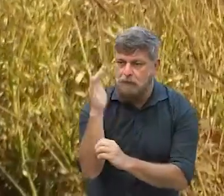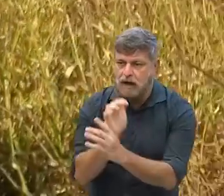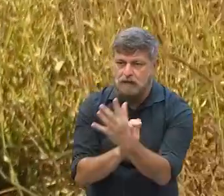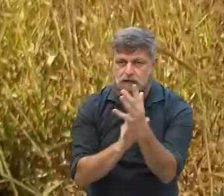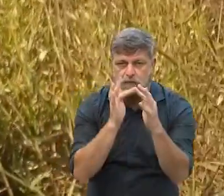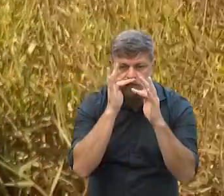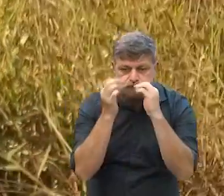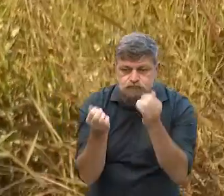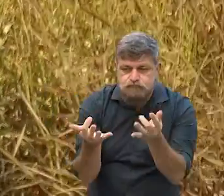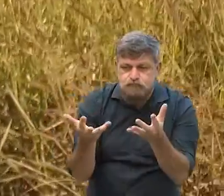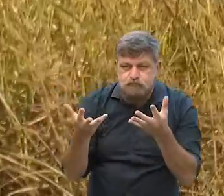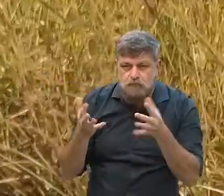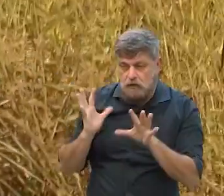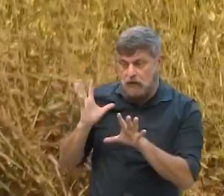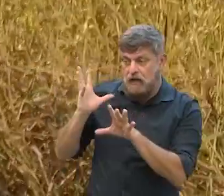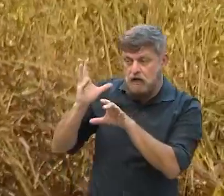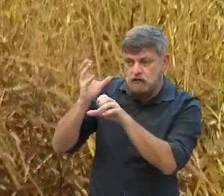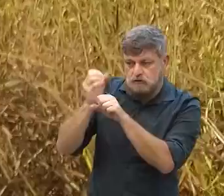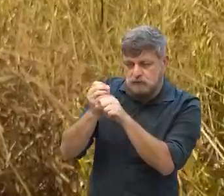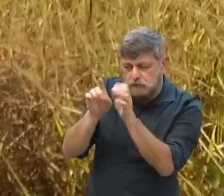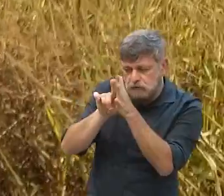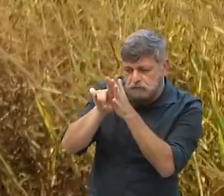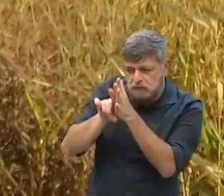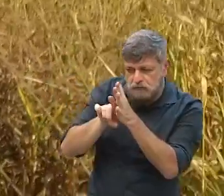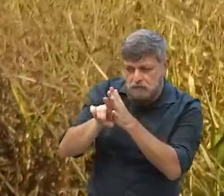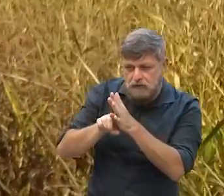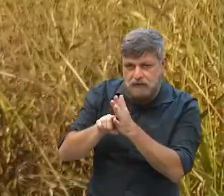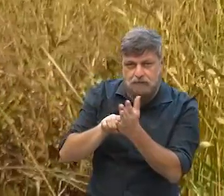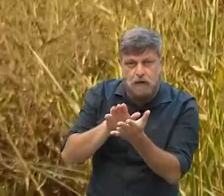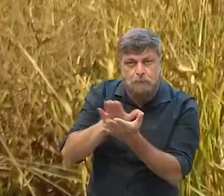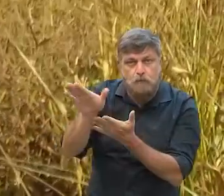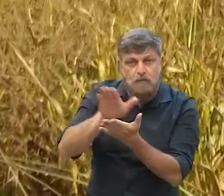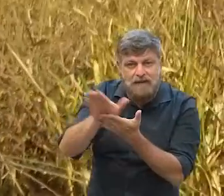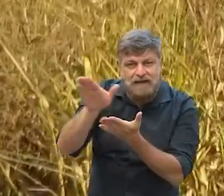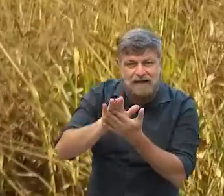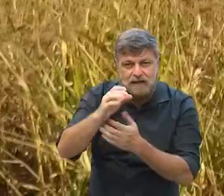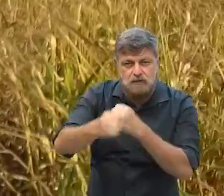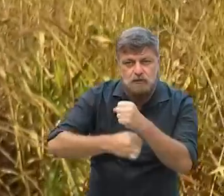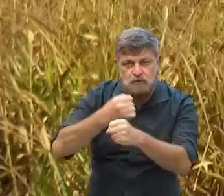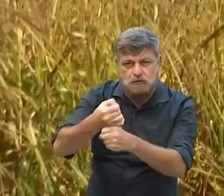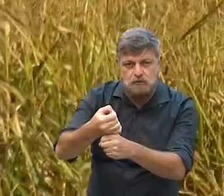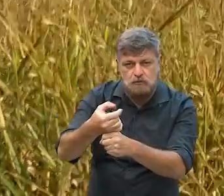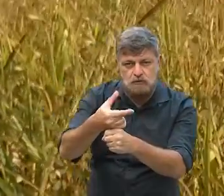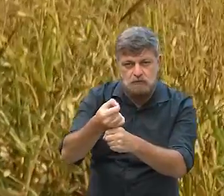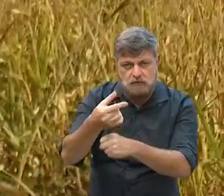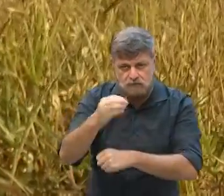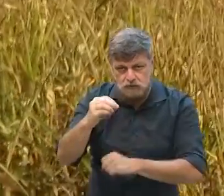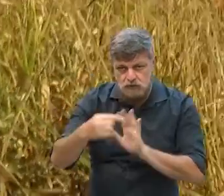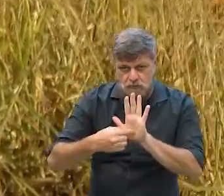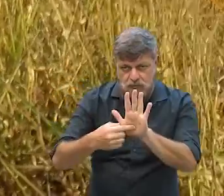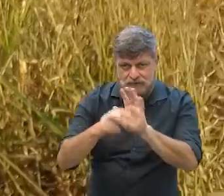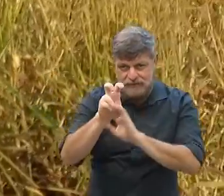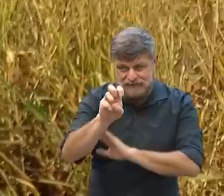último inventário florestal publicado em 2020 aponta que são